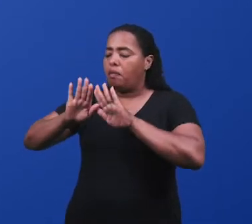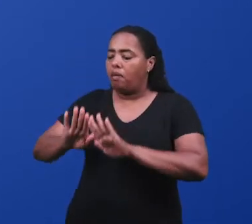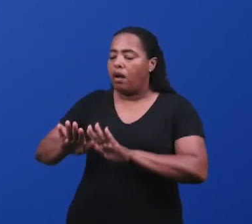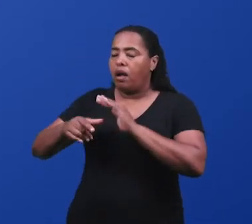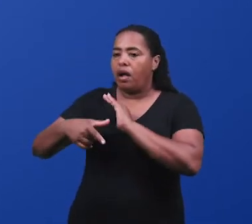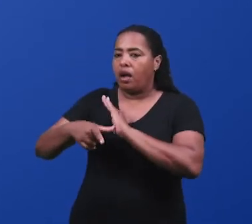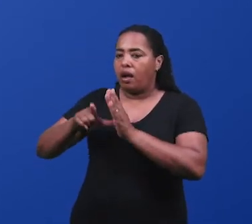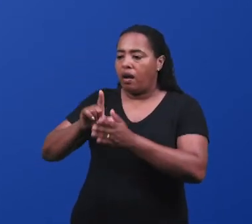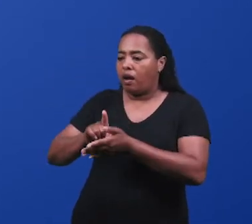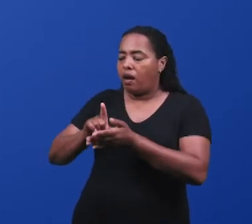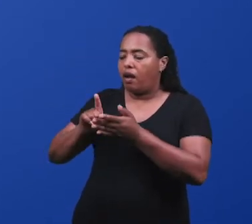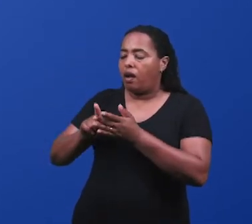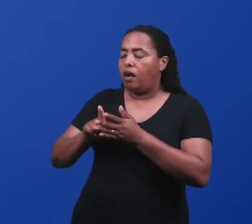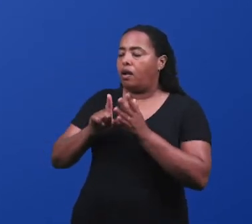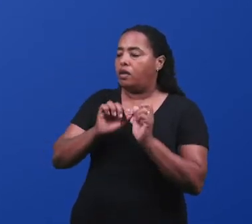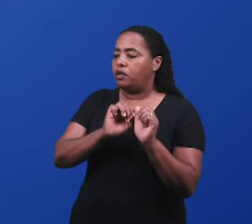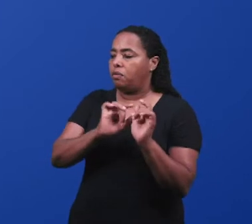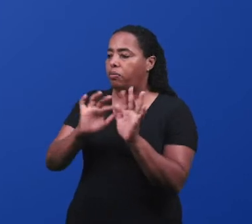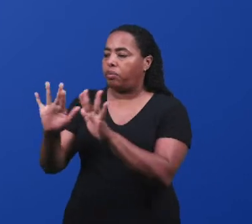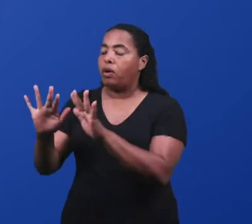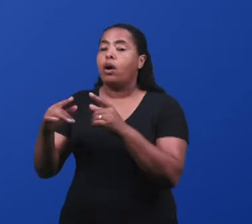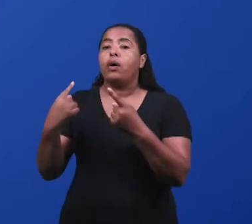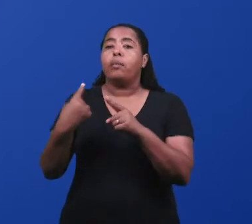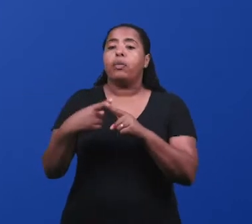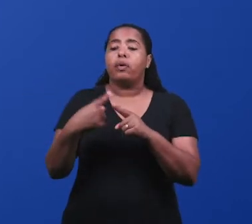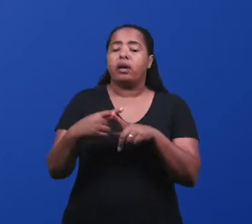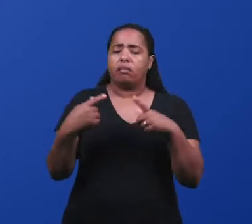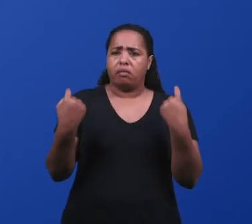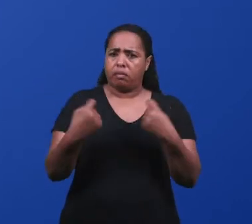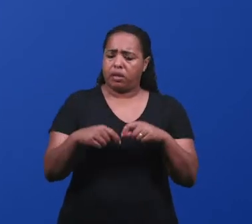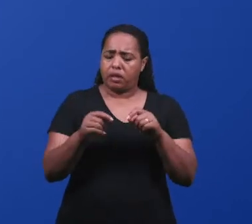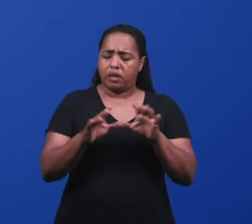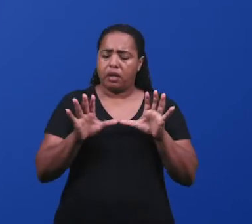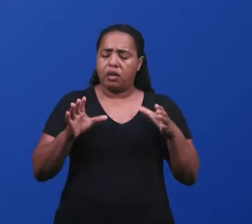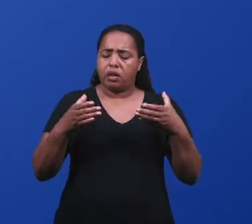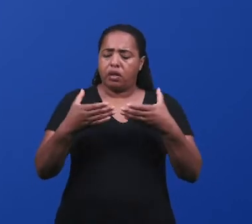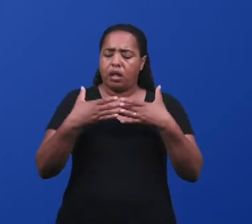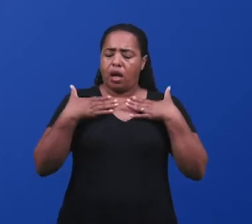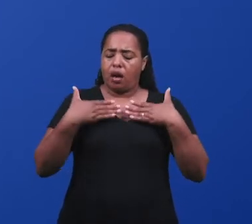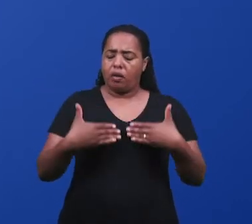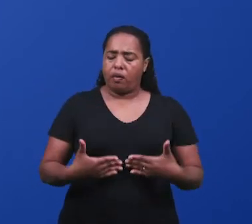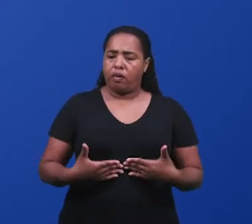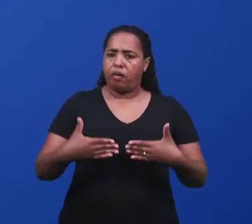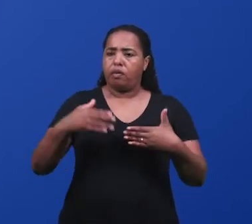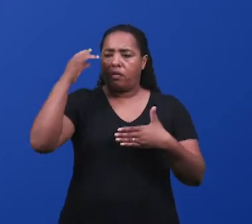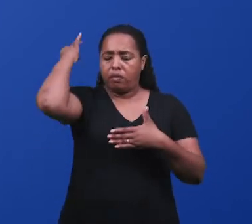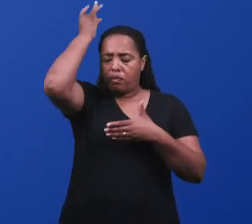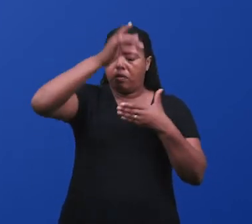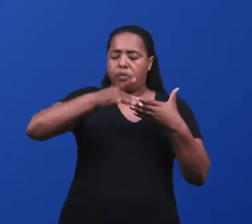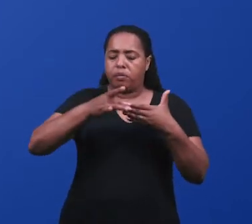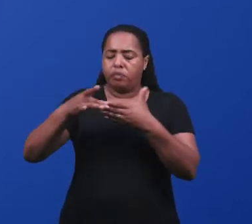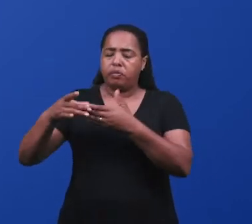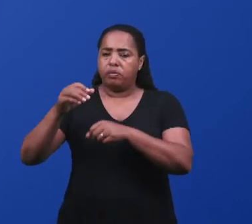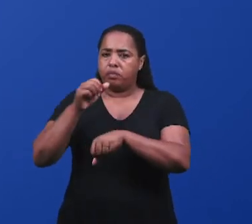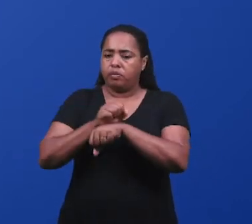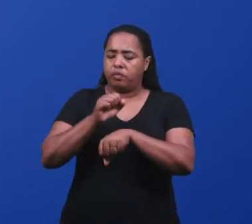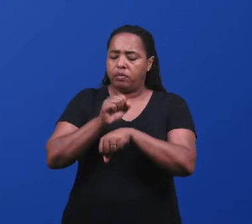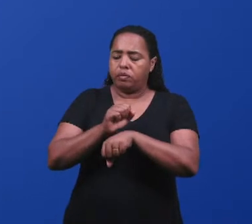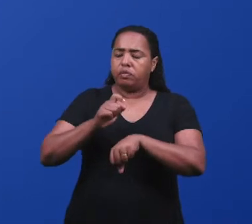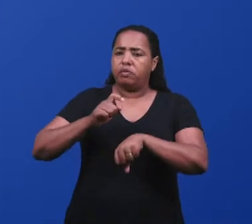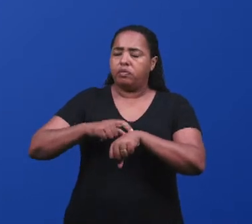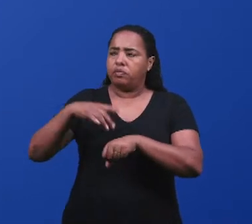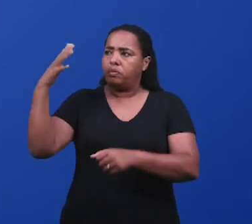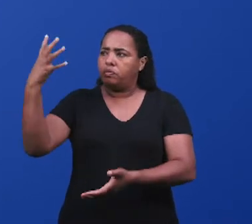antes que passassem. Nós devemos estar no corpo, irmãos, conduzidos pelo Espírito Santo, aguardando o momento do arrebatamento